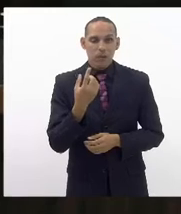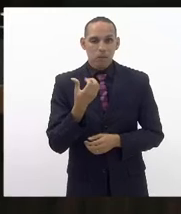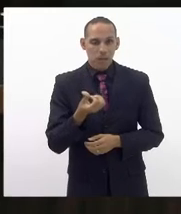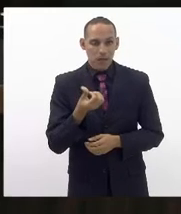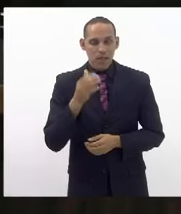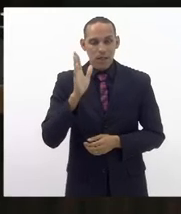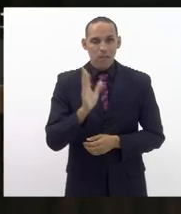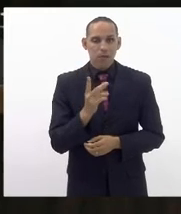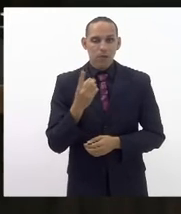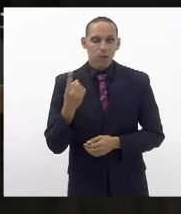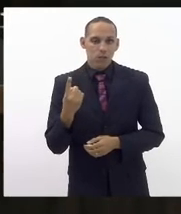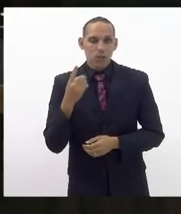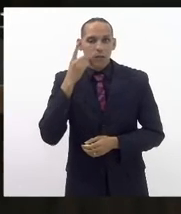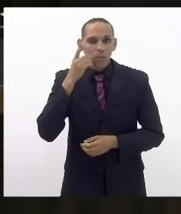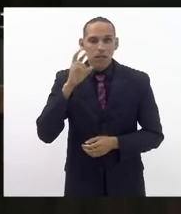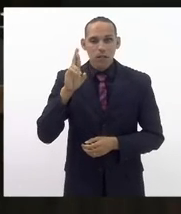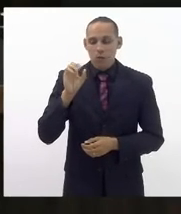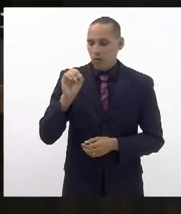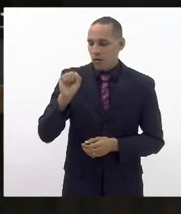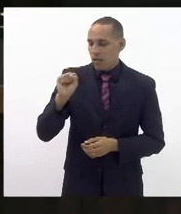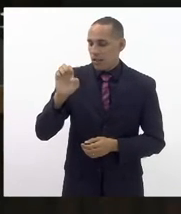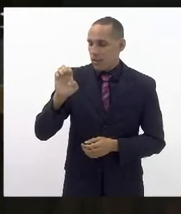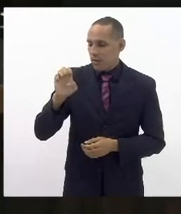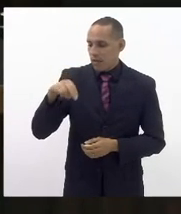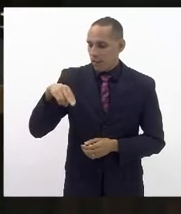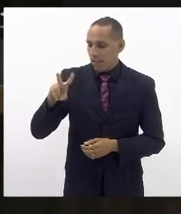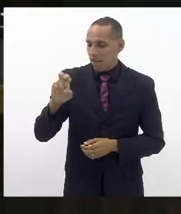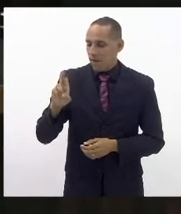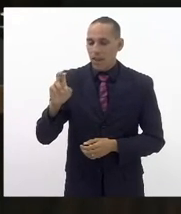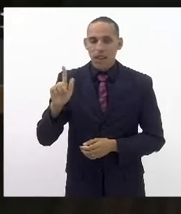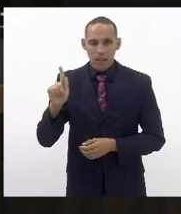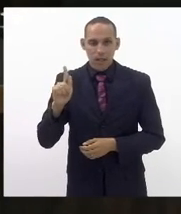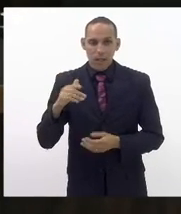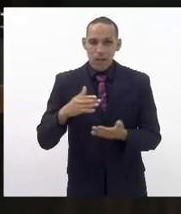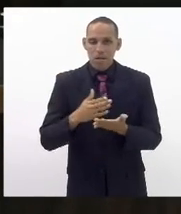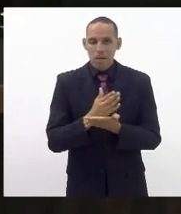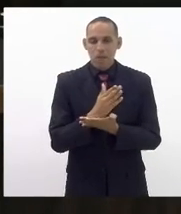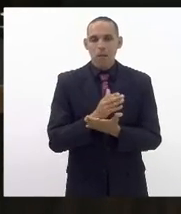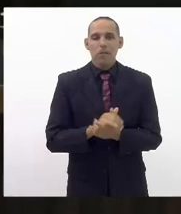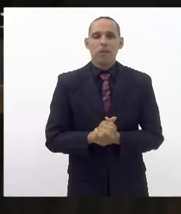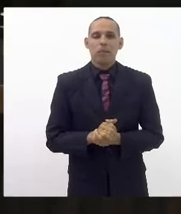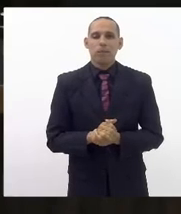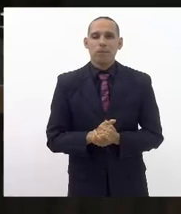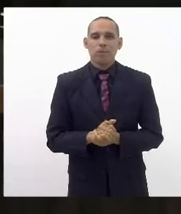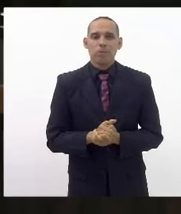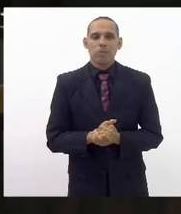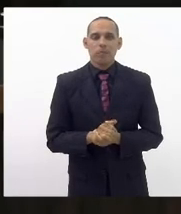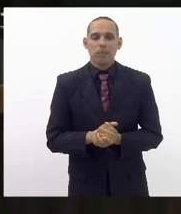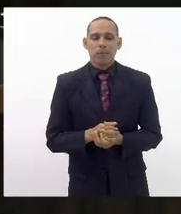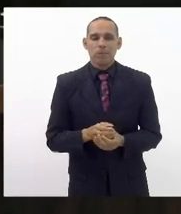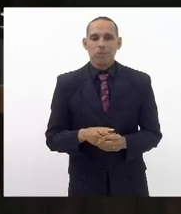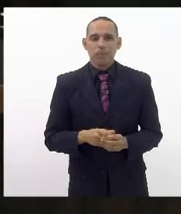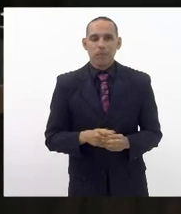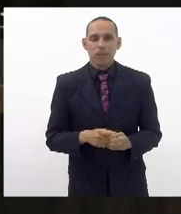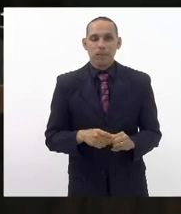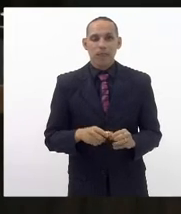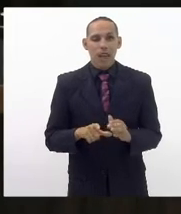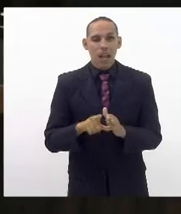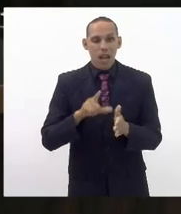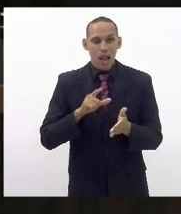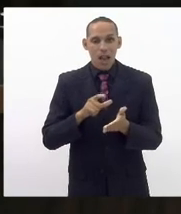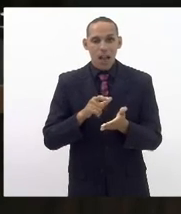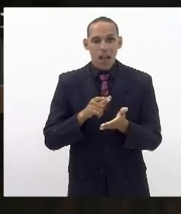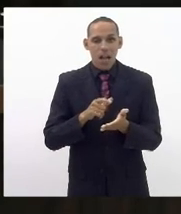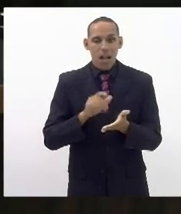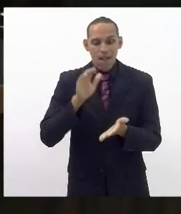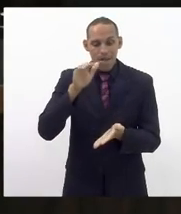5146/21, deputado Rosenberg Reis. Senhores, que aprovam, permaneçam como estão. Aprovado. Antes de passar para o expediente final